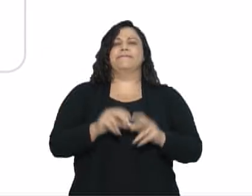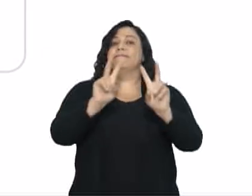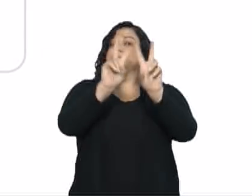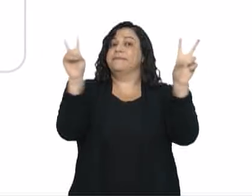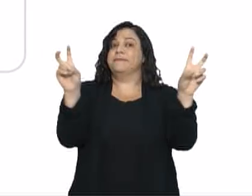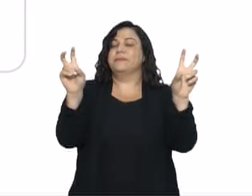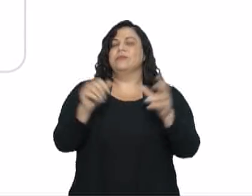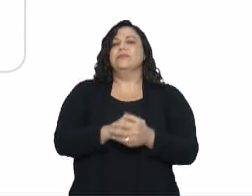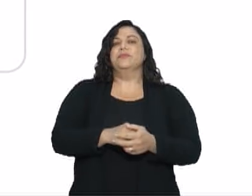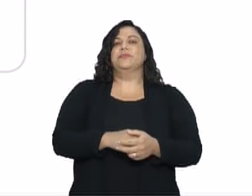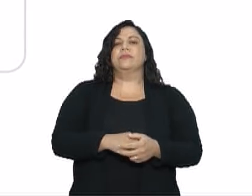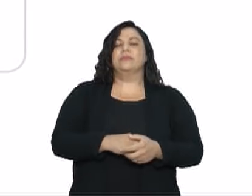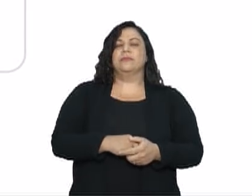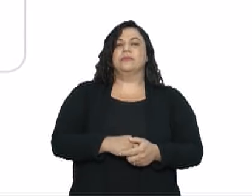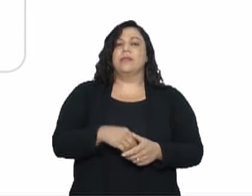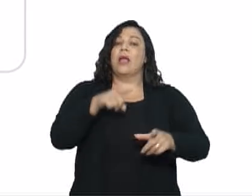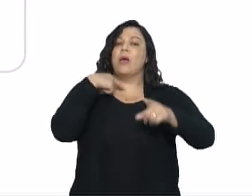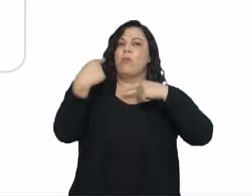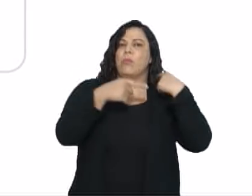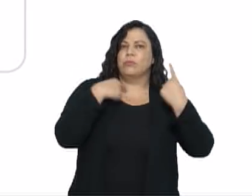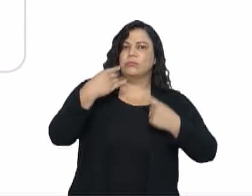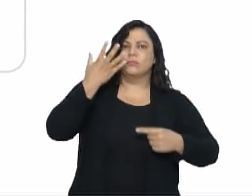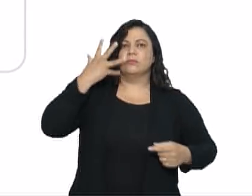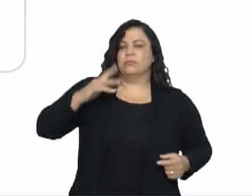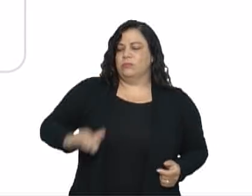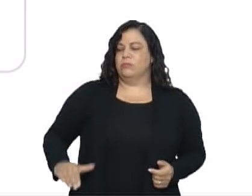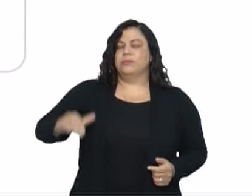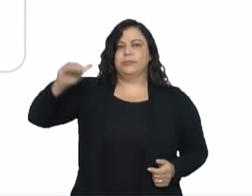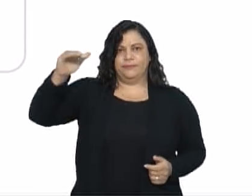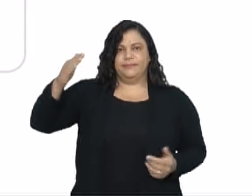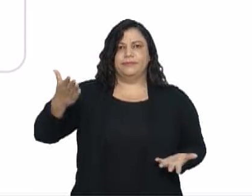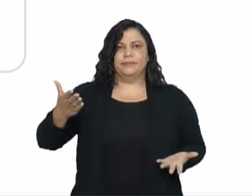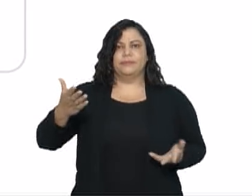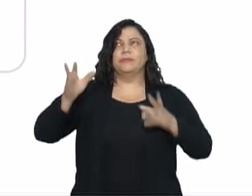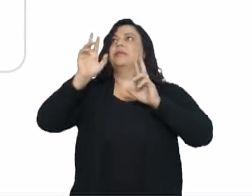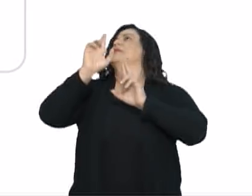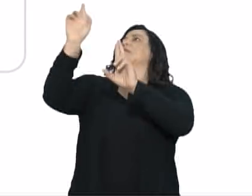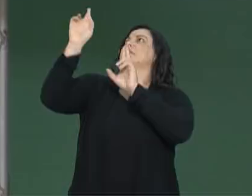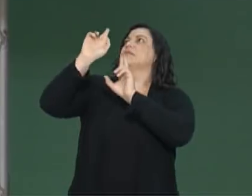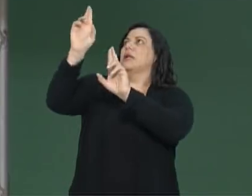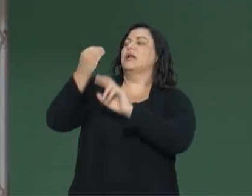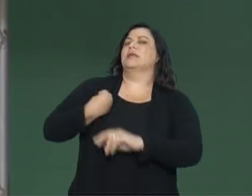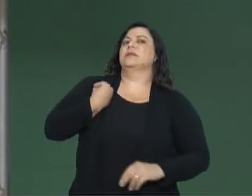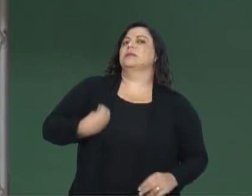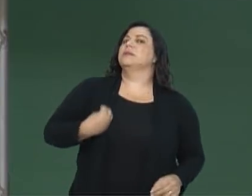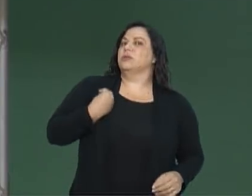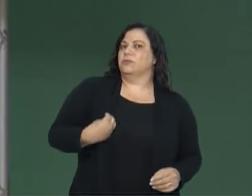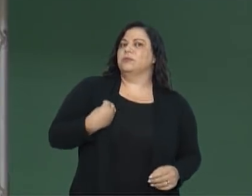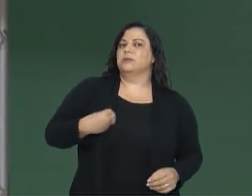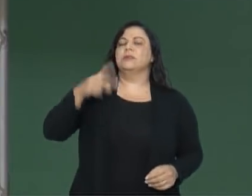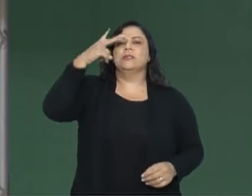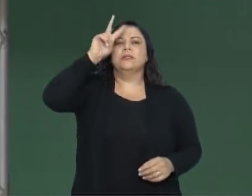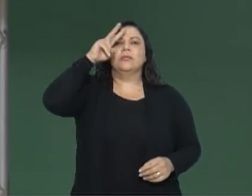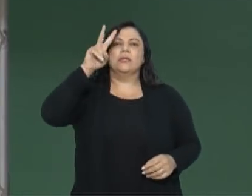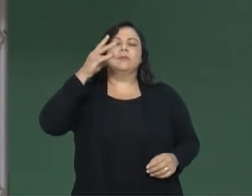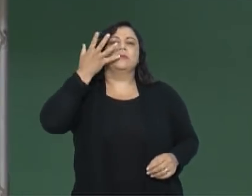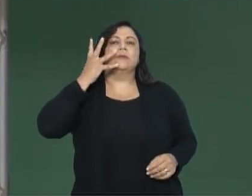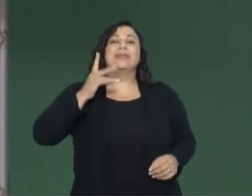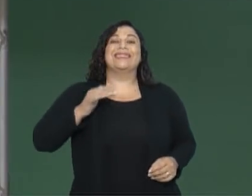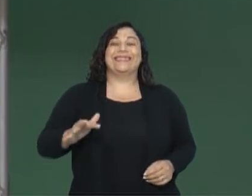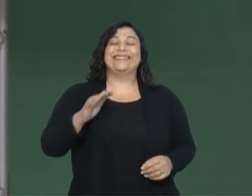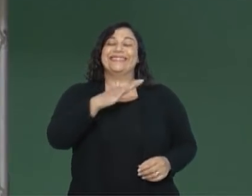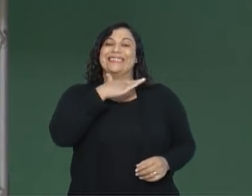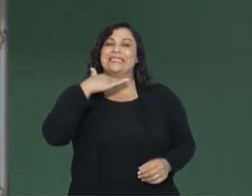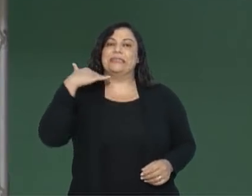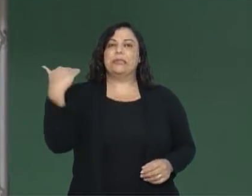Mortalidade infantil e esperança de vida. Lembre-se que mortalidade infantil são aquelas crianças que